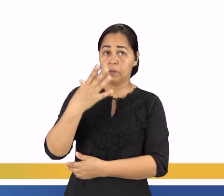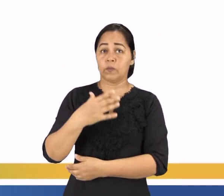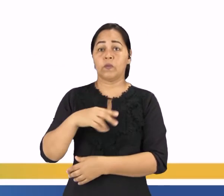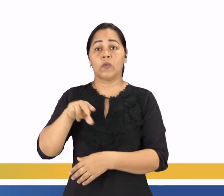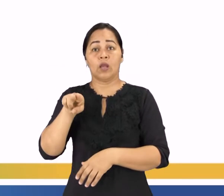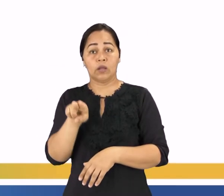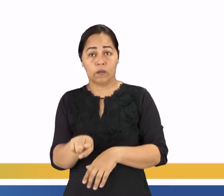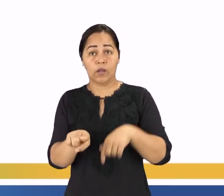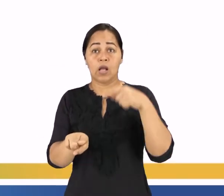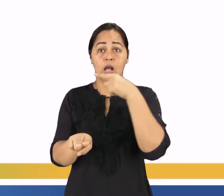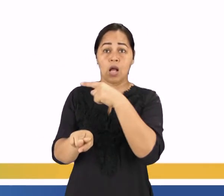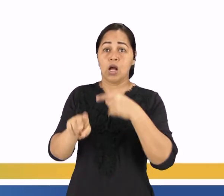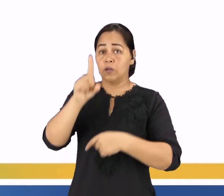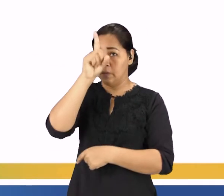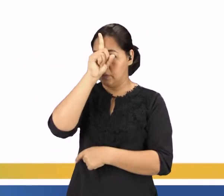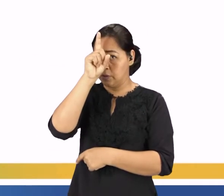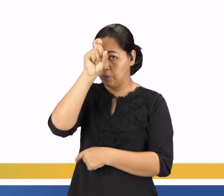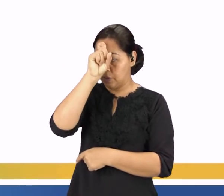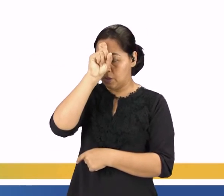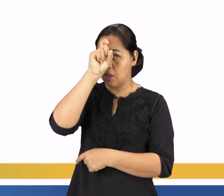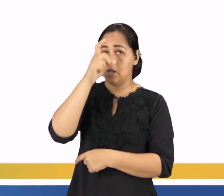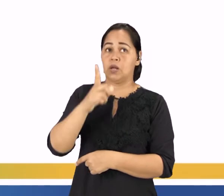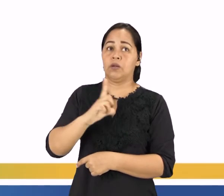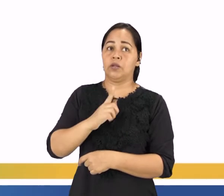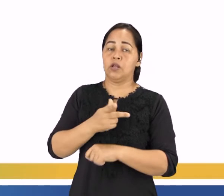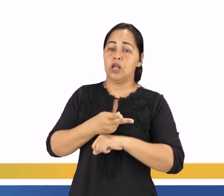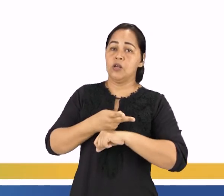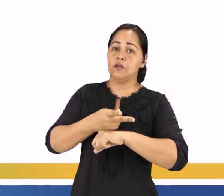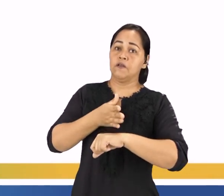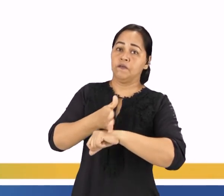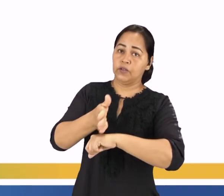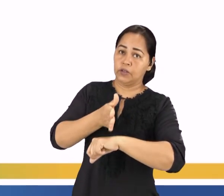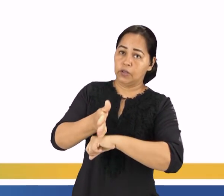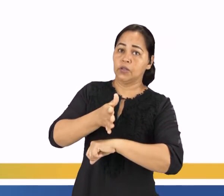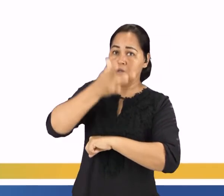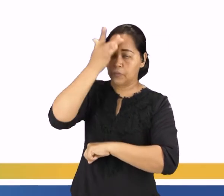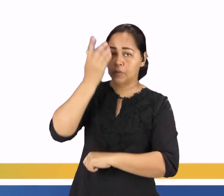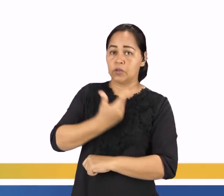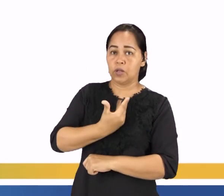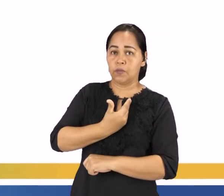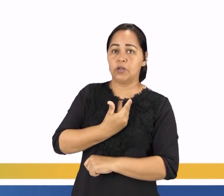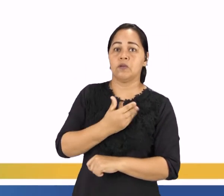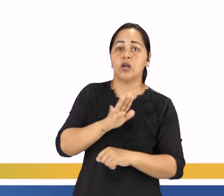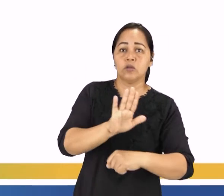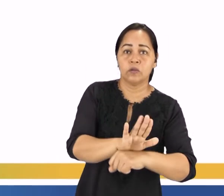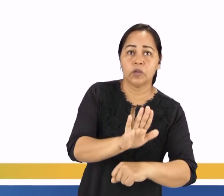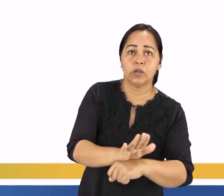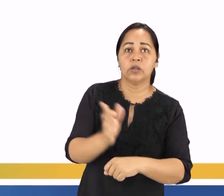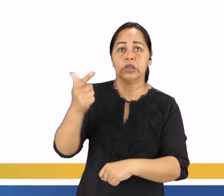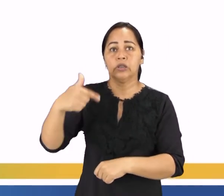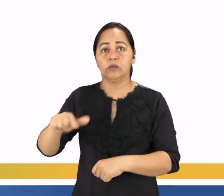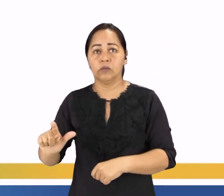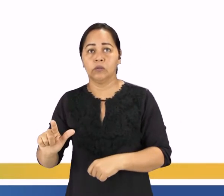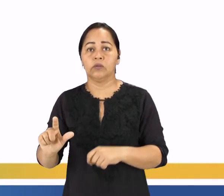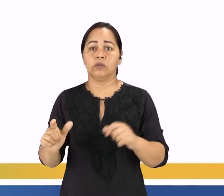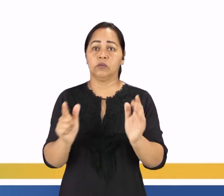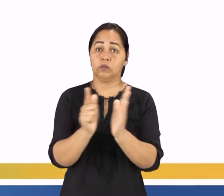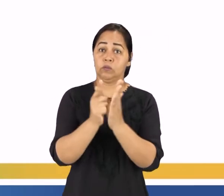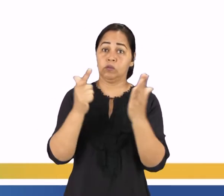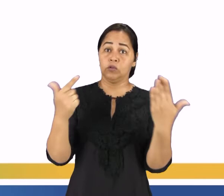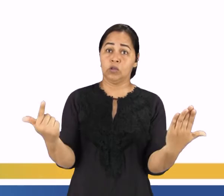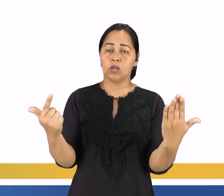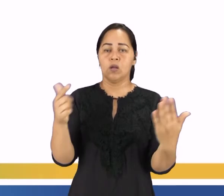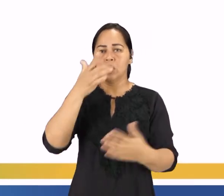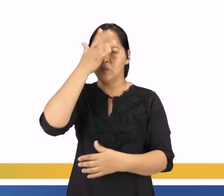na Santa Casa, recebendo visitas enquanto estava doente, e a segunda imagem é de um periódico, de um jornal,